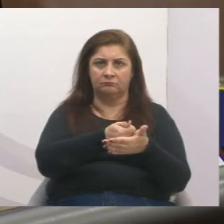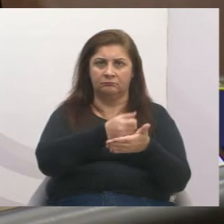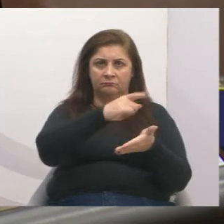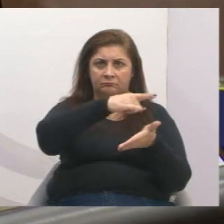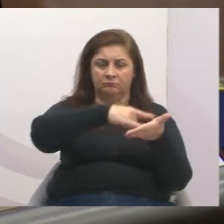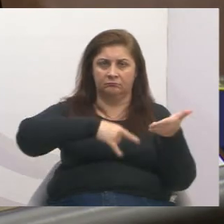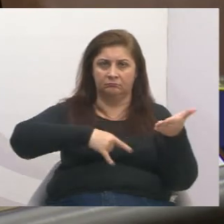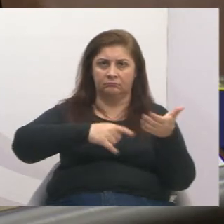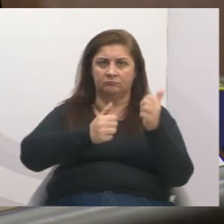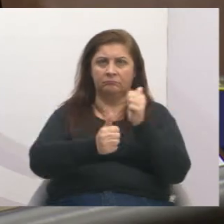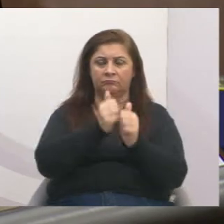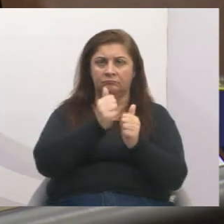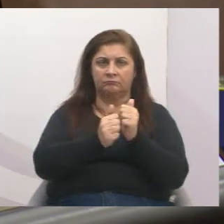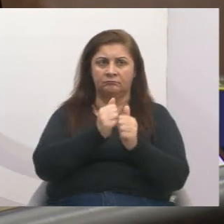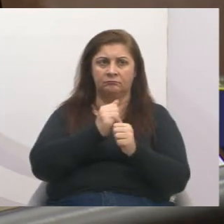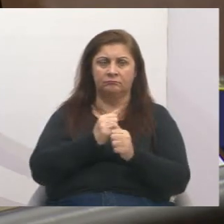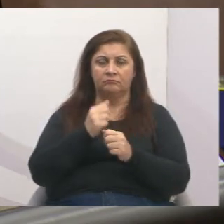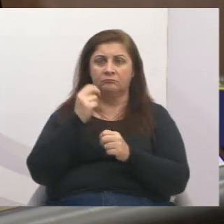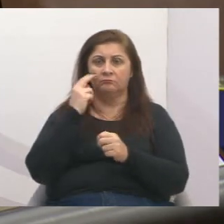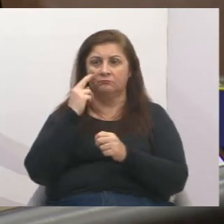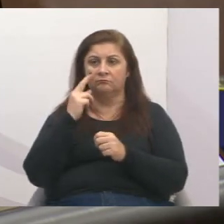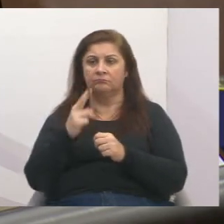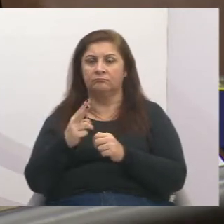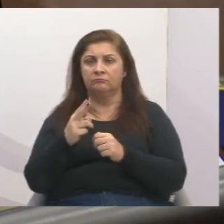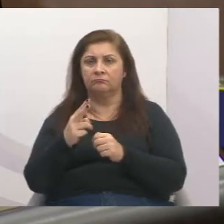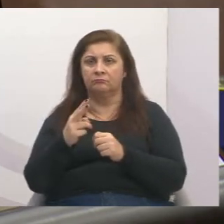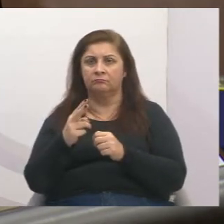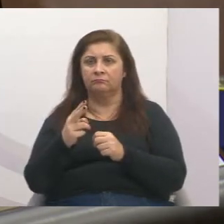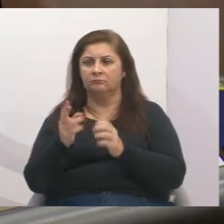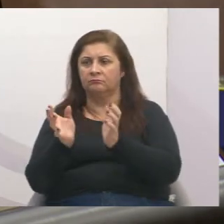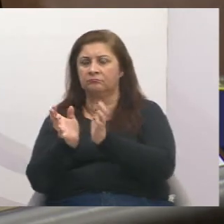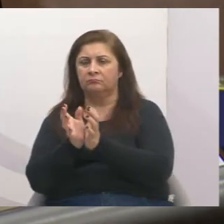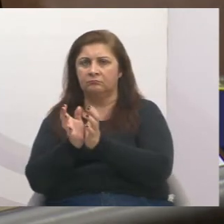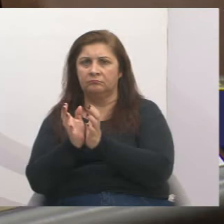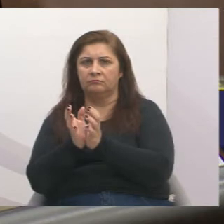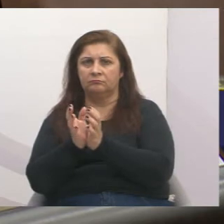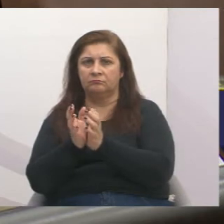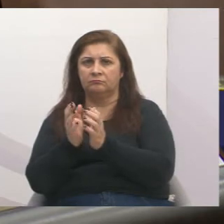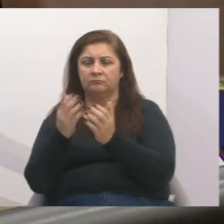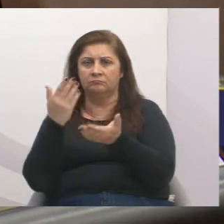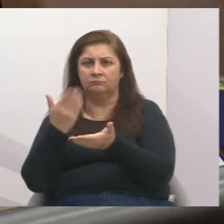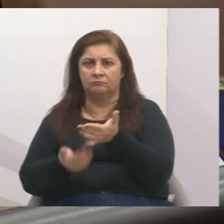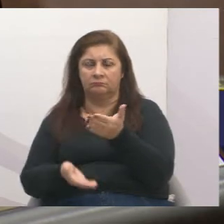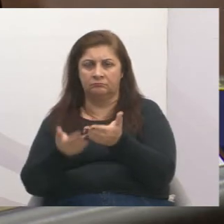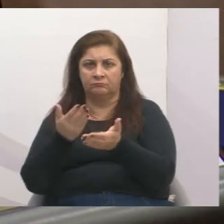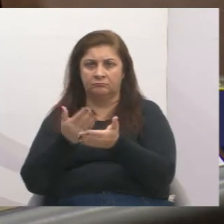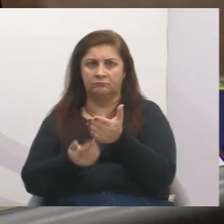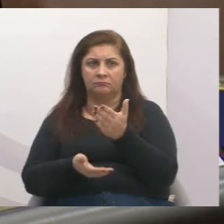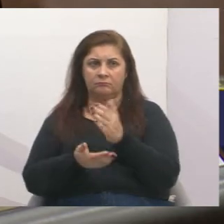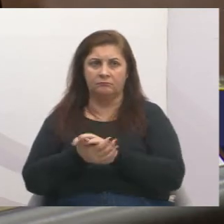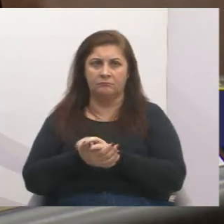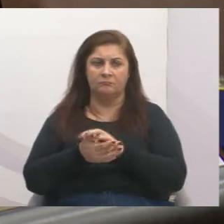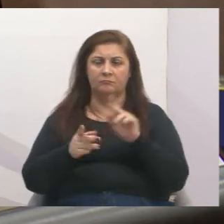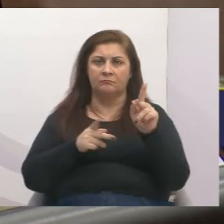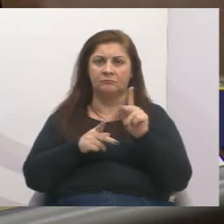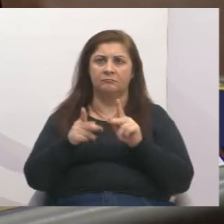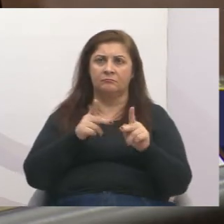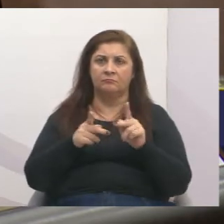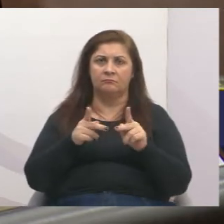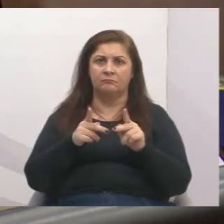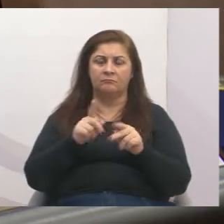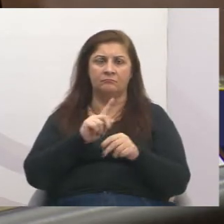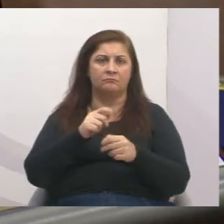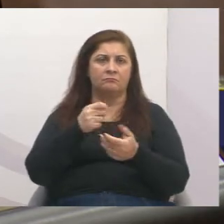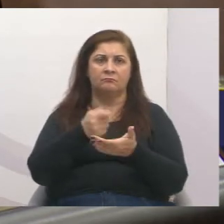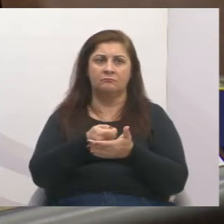futebol, aí você vai lá, o seu time perde, a torcida é insuficiente para